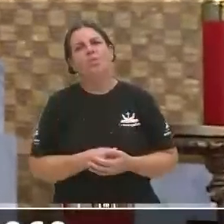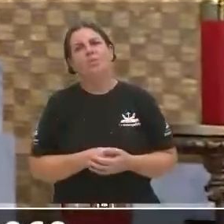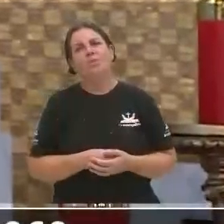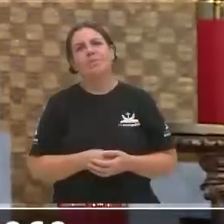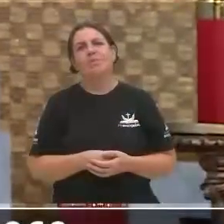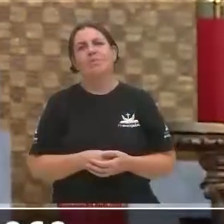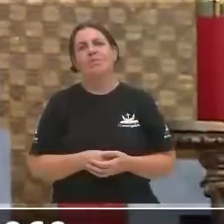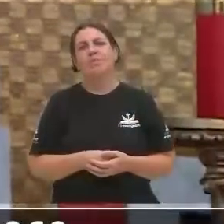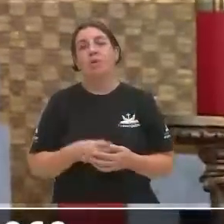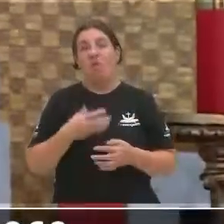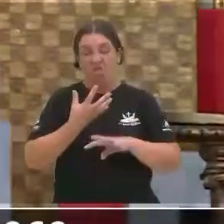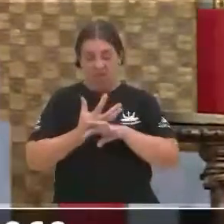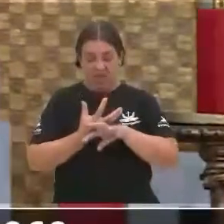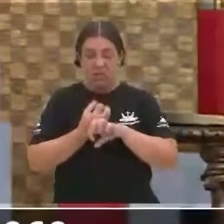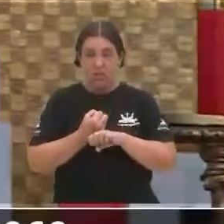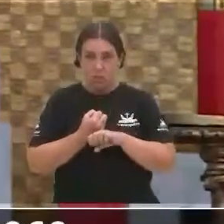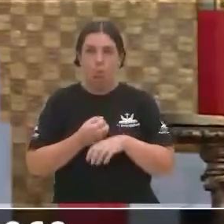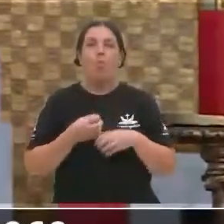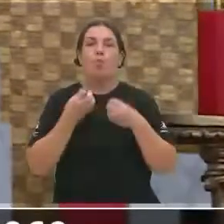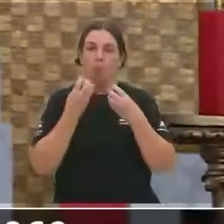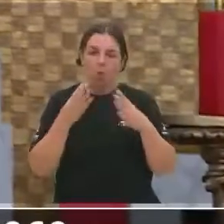bendito vazio